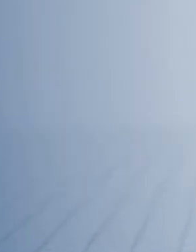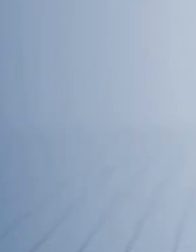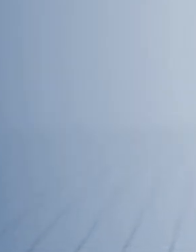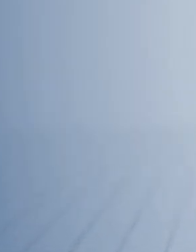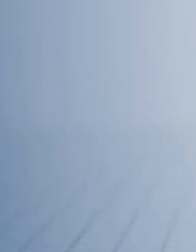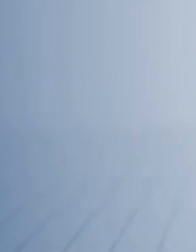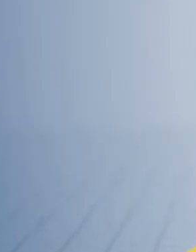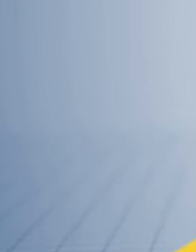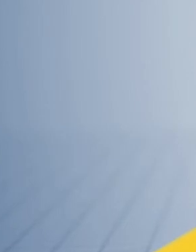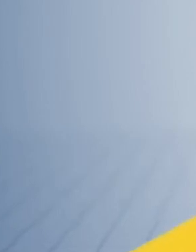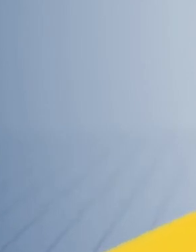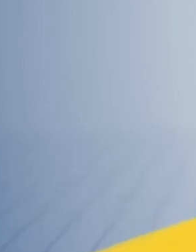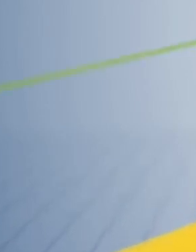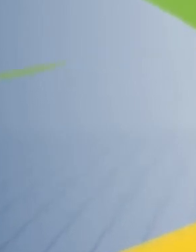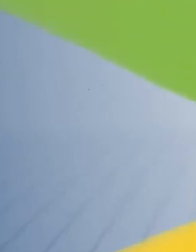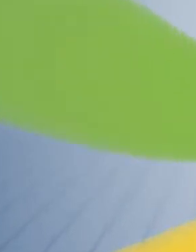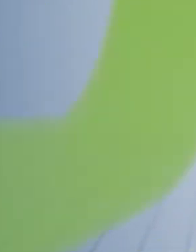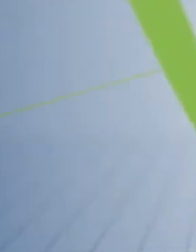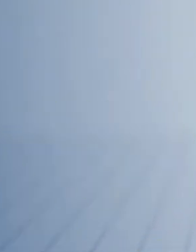e